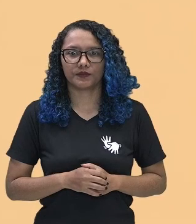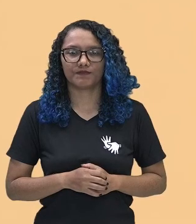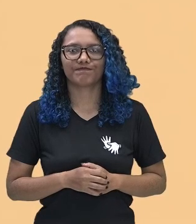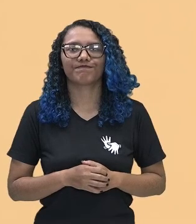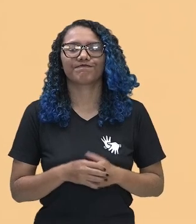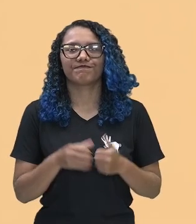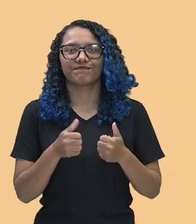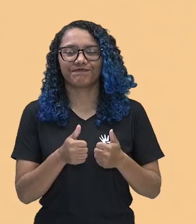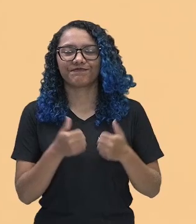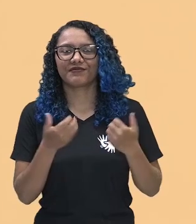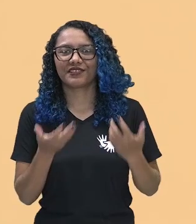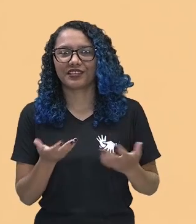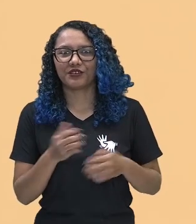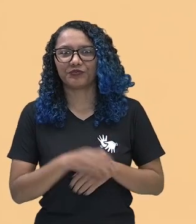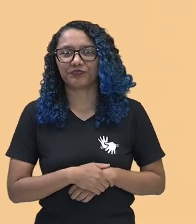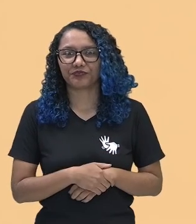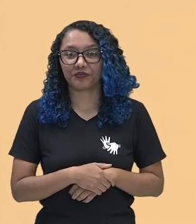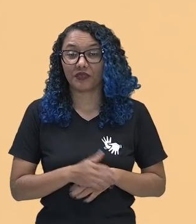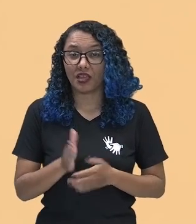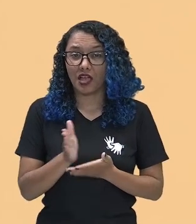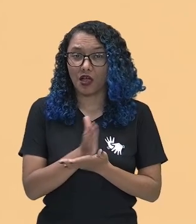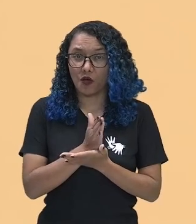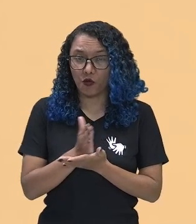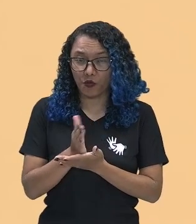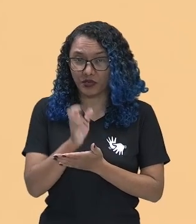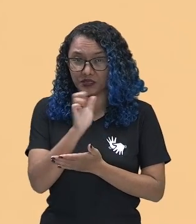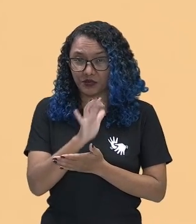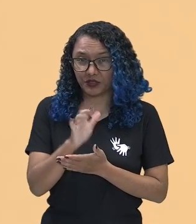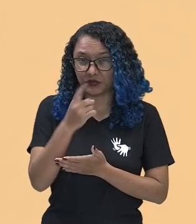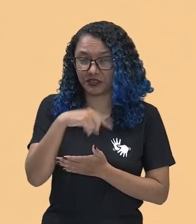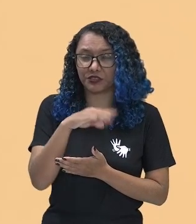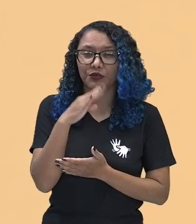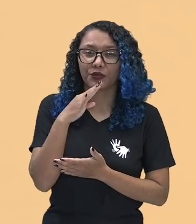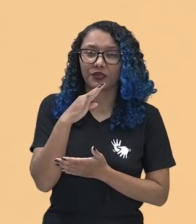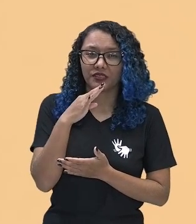Muito bem, então essas aí foram algumas imagens para vocês conhecerem um